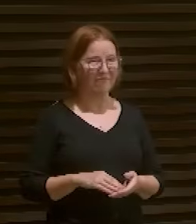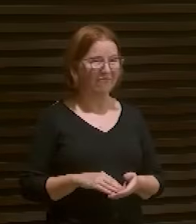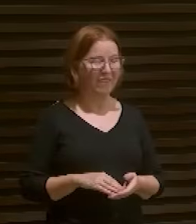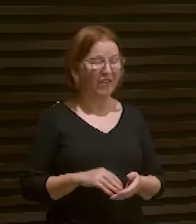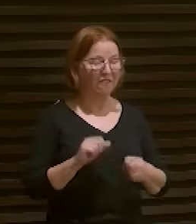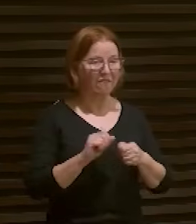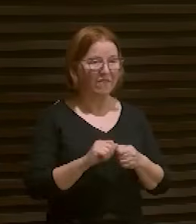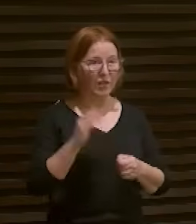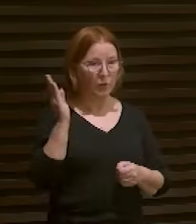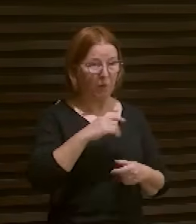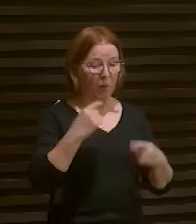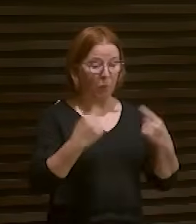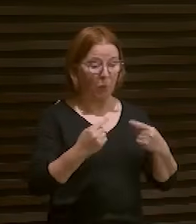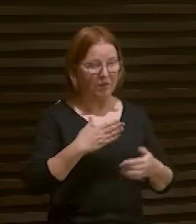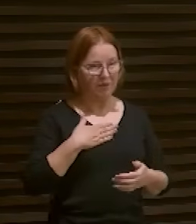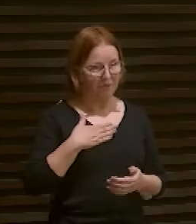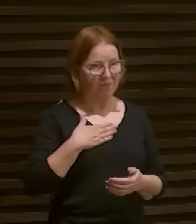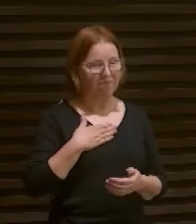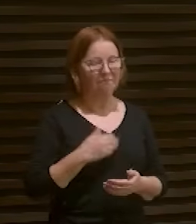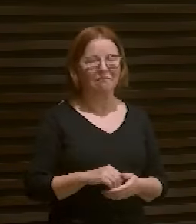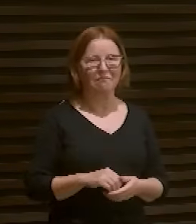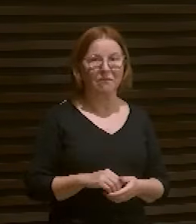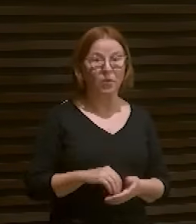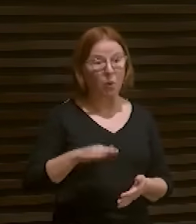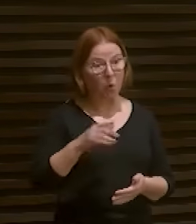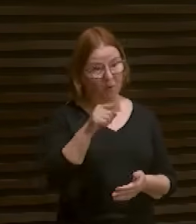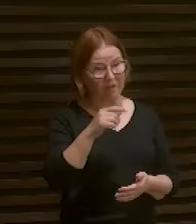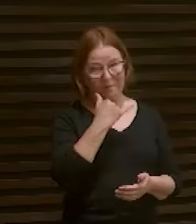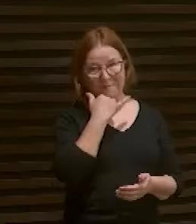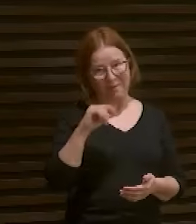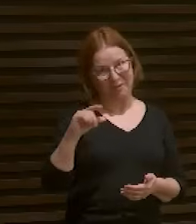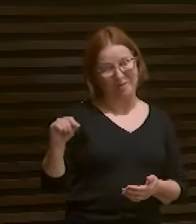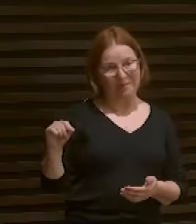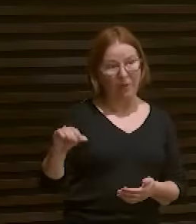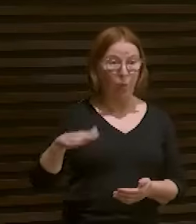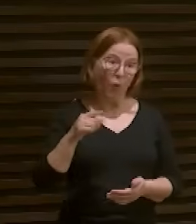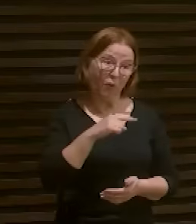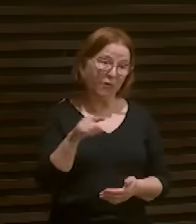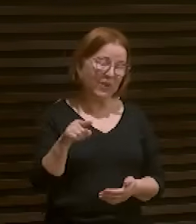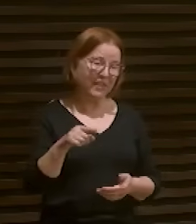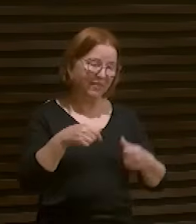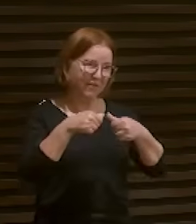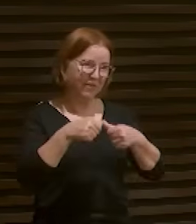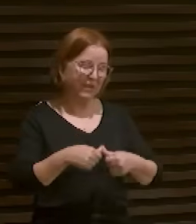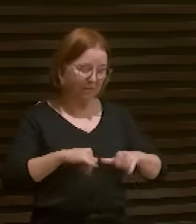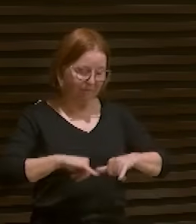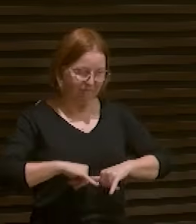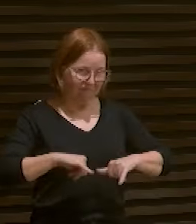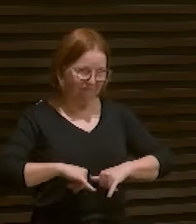vida. Então, meu querido, ou você perdoa, ou você vai ficar